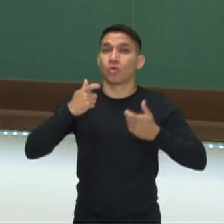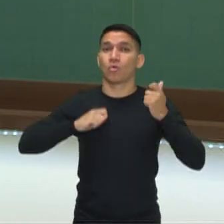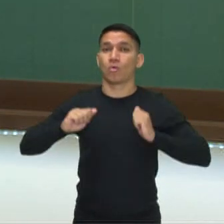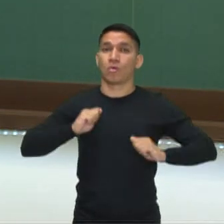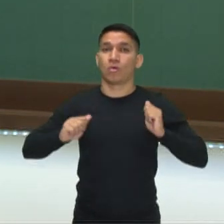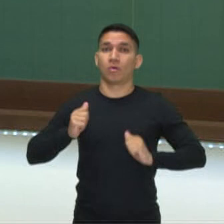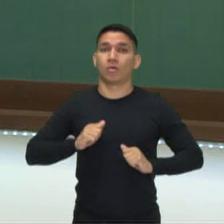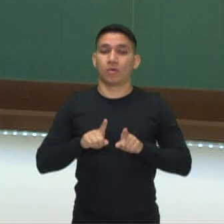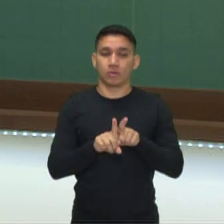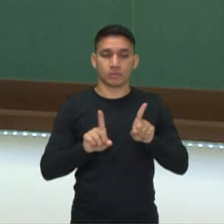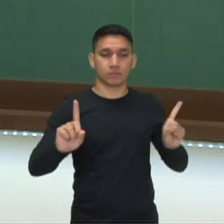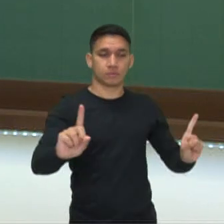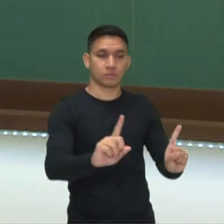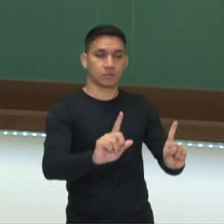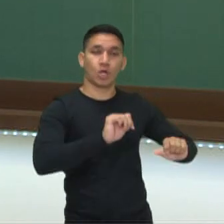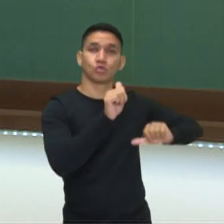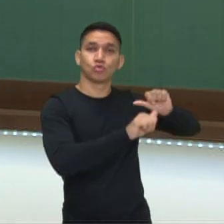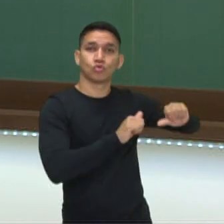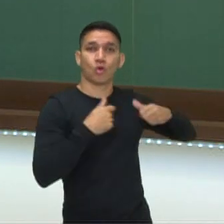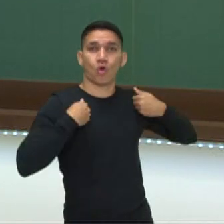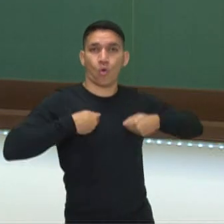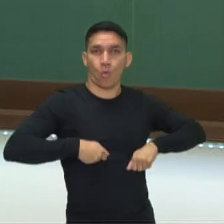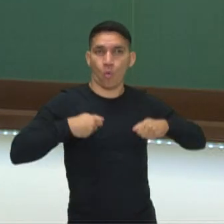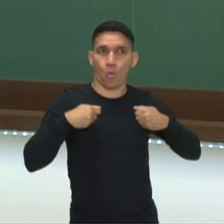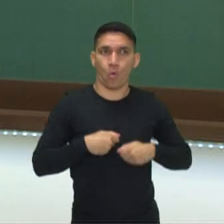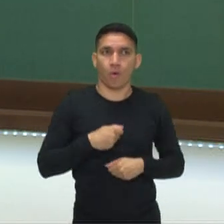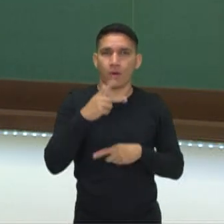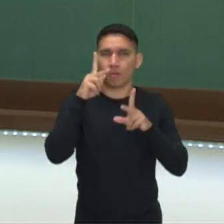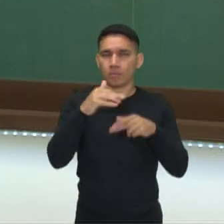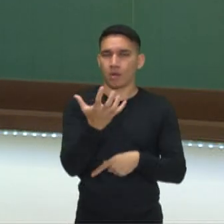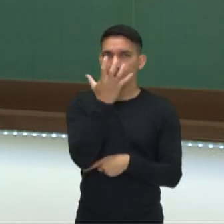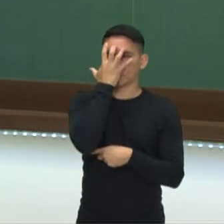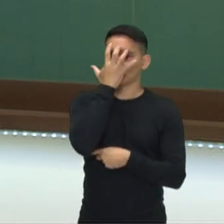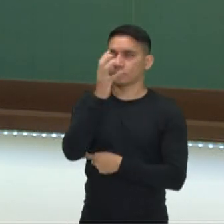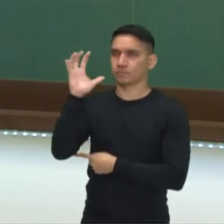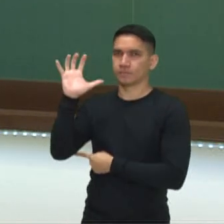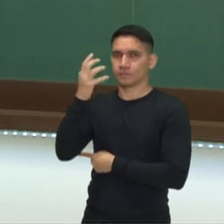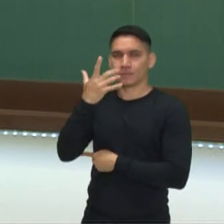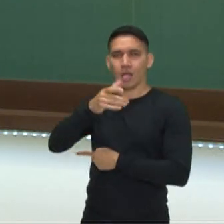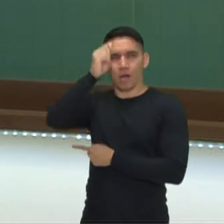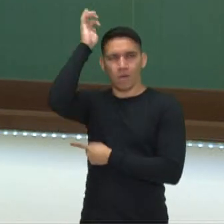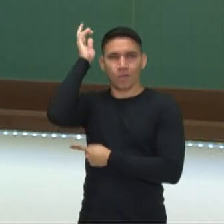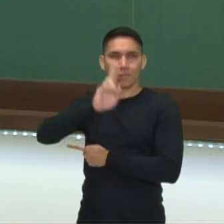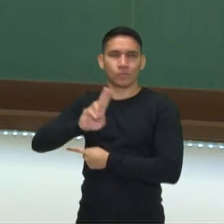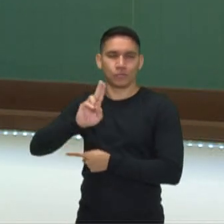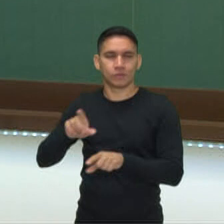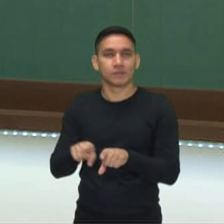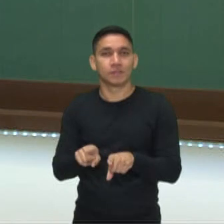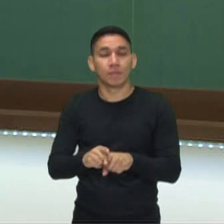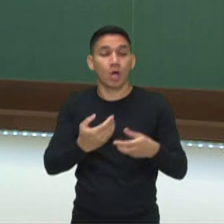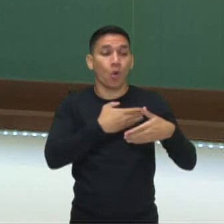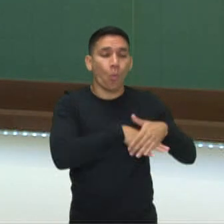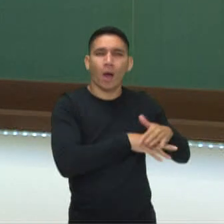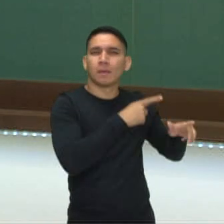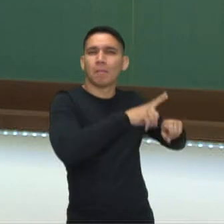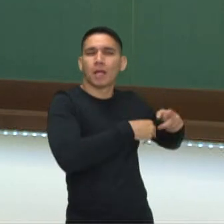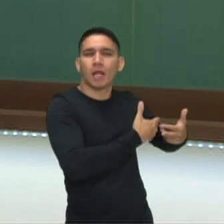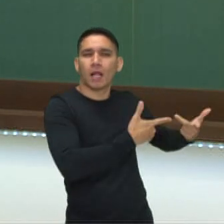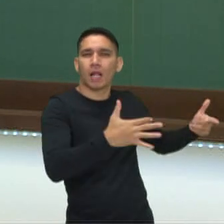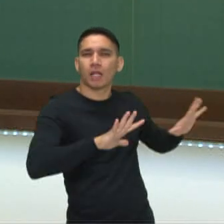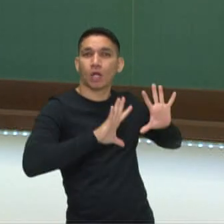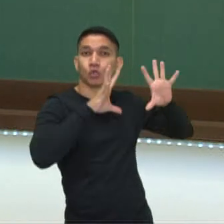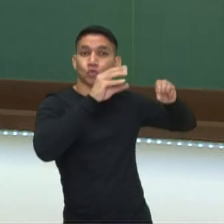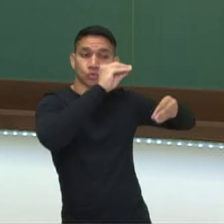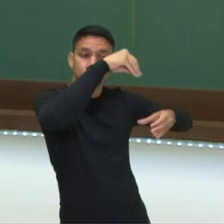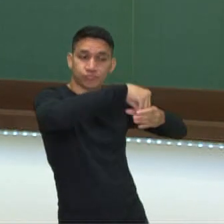trás, podiam trocar sua vestimenta, como nós vimos aqui, uma máscara romana que era utilizada na época, e tinha também o depósito de todo equipamento que era utilizado durante